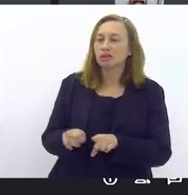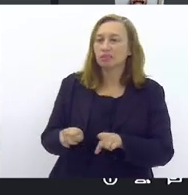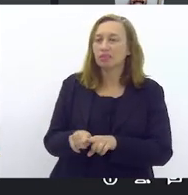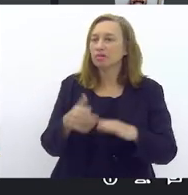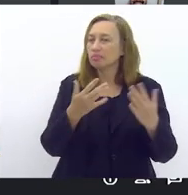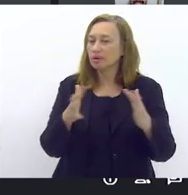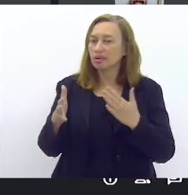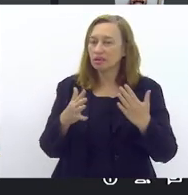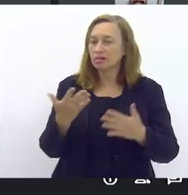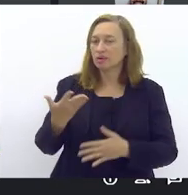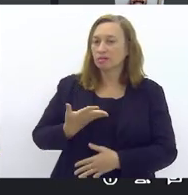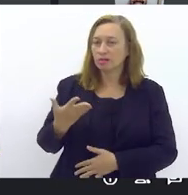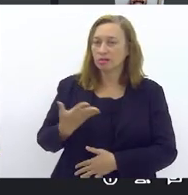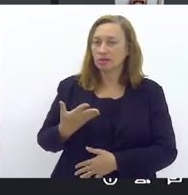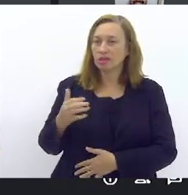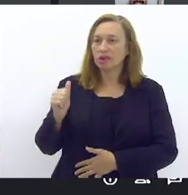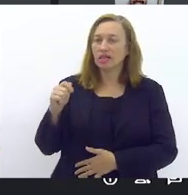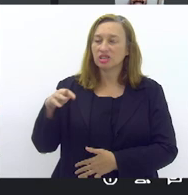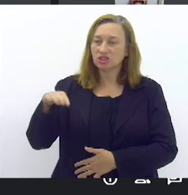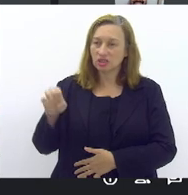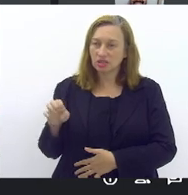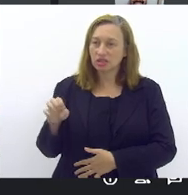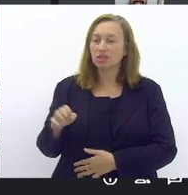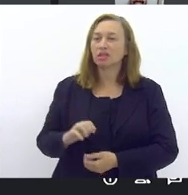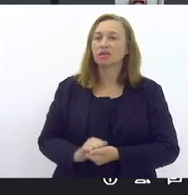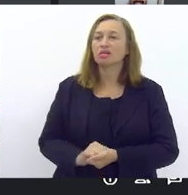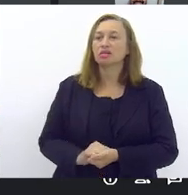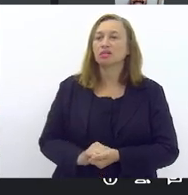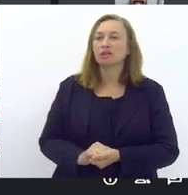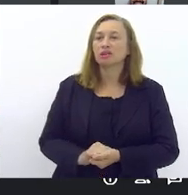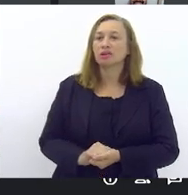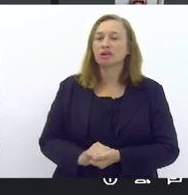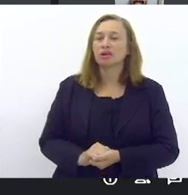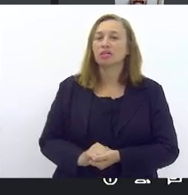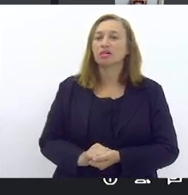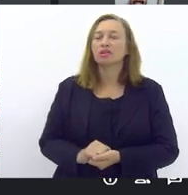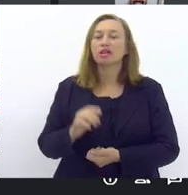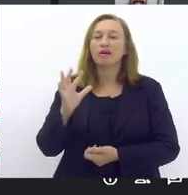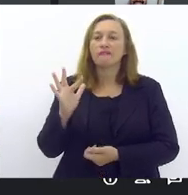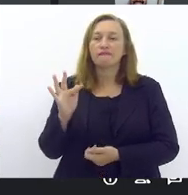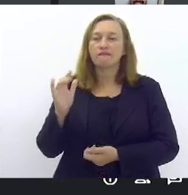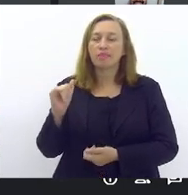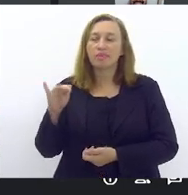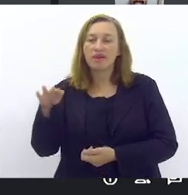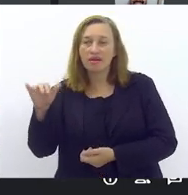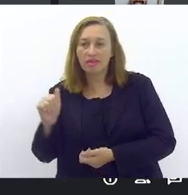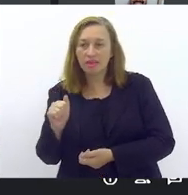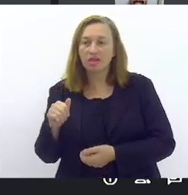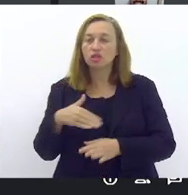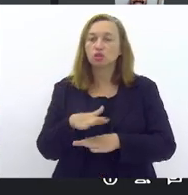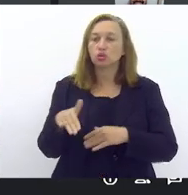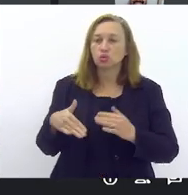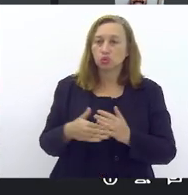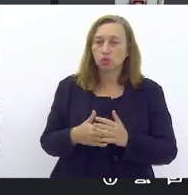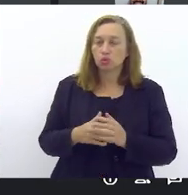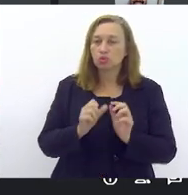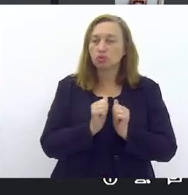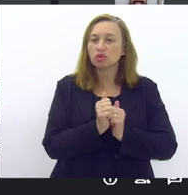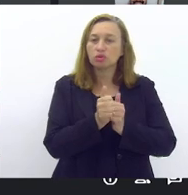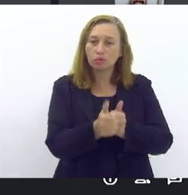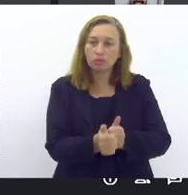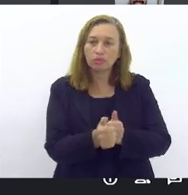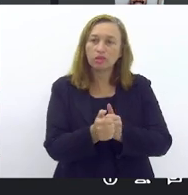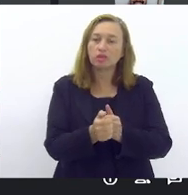meu colega, doutor Alexandre Mandel, queria cumprimentar também a Fabiana, todos que nos estão nos